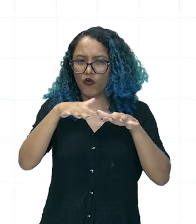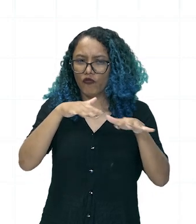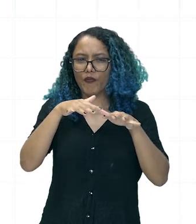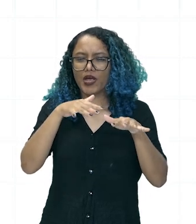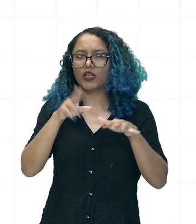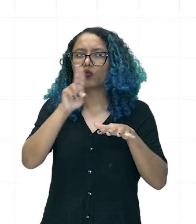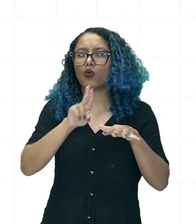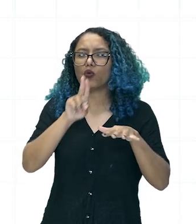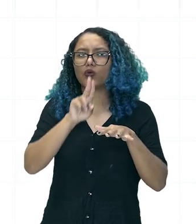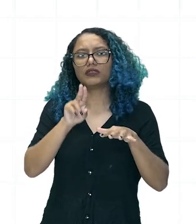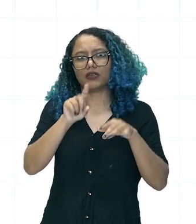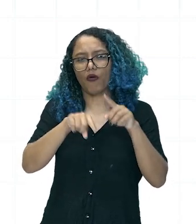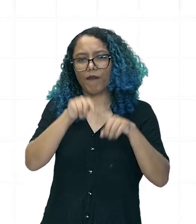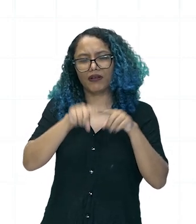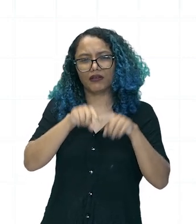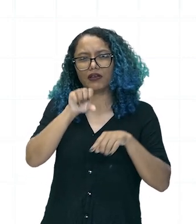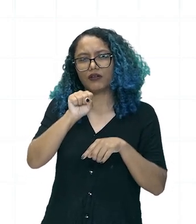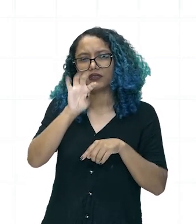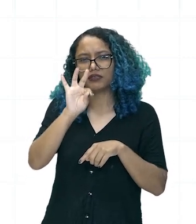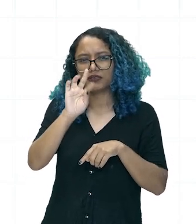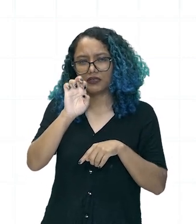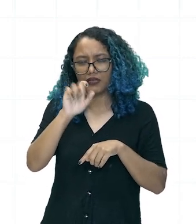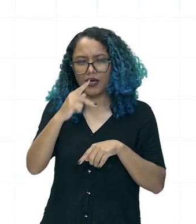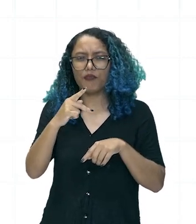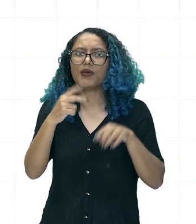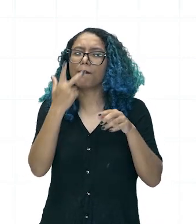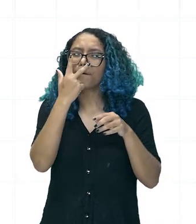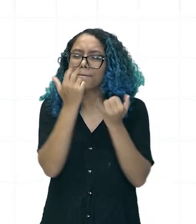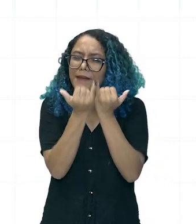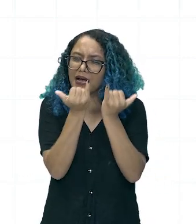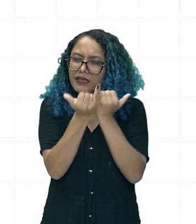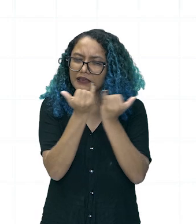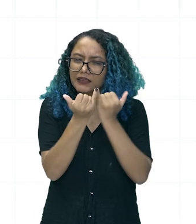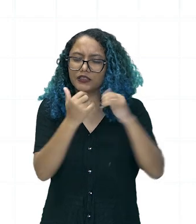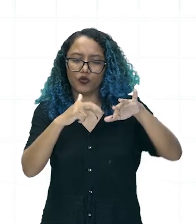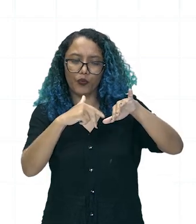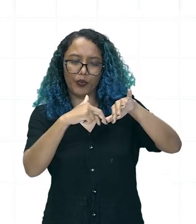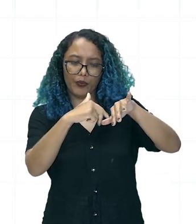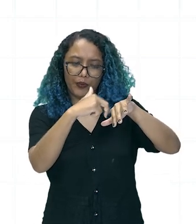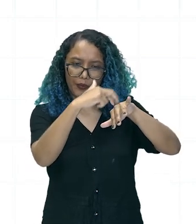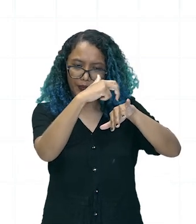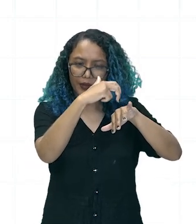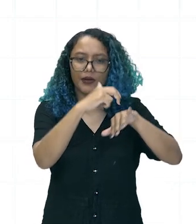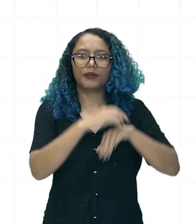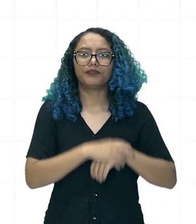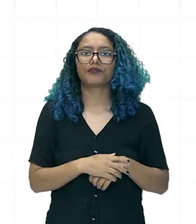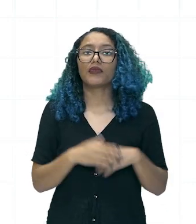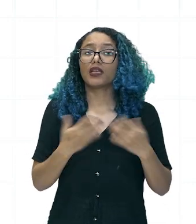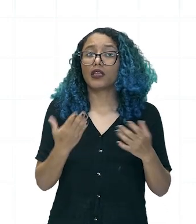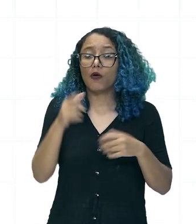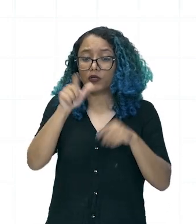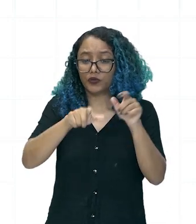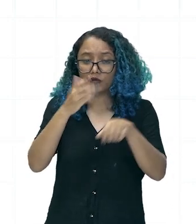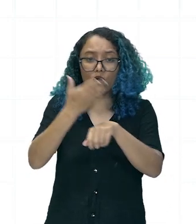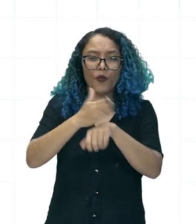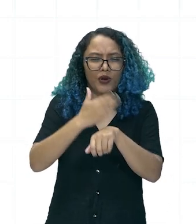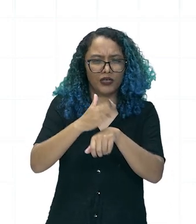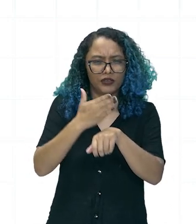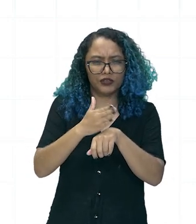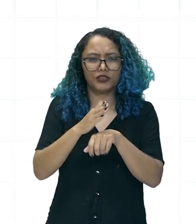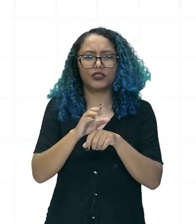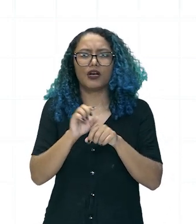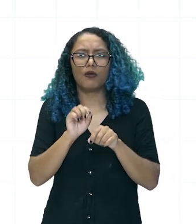teve que ir para a fisioterapia. Só que ela não gostava muito de fazer fisioterapia, ela achava aquilo monótono. Foi então